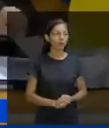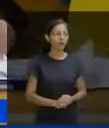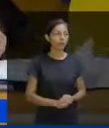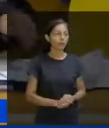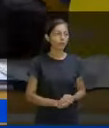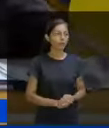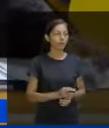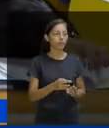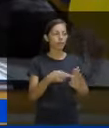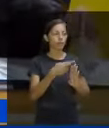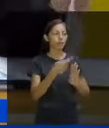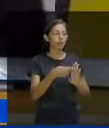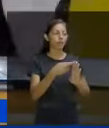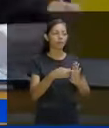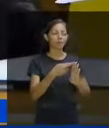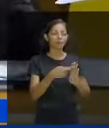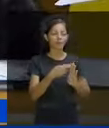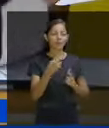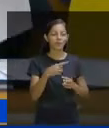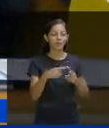Três resoluções.